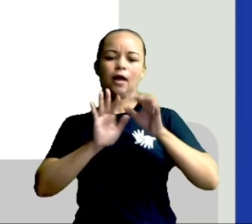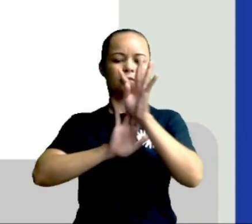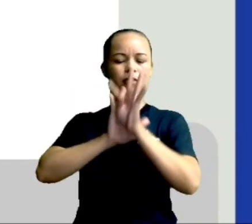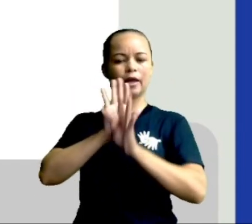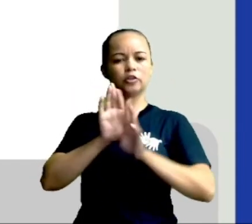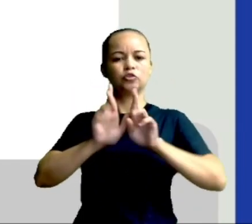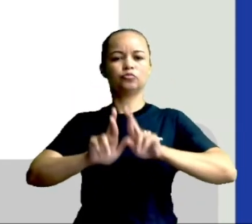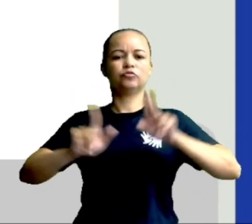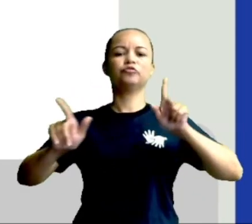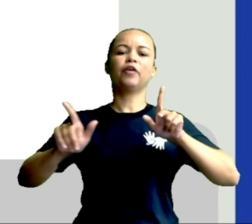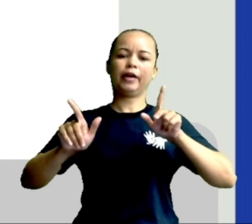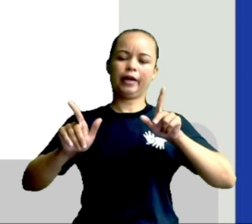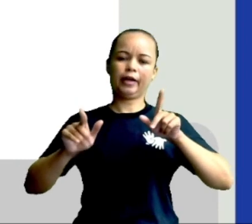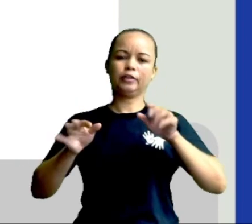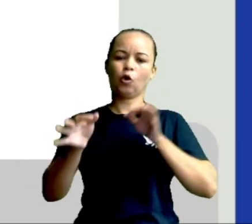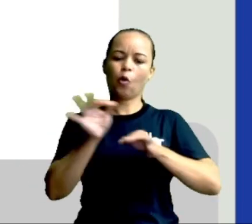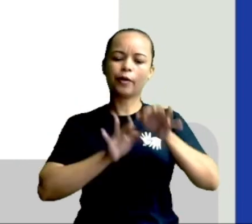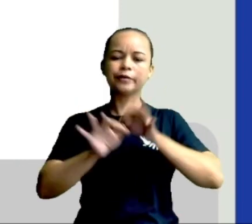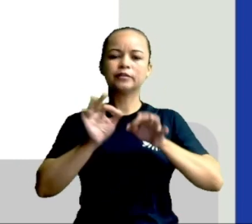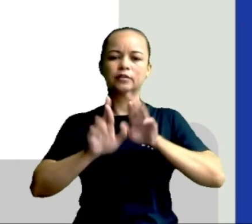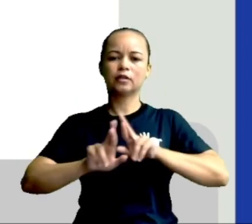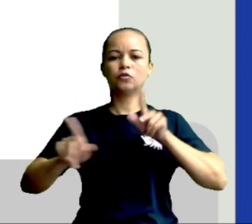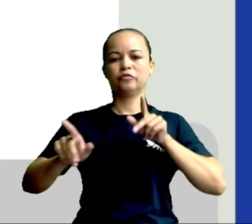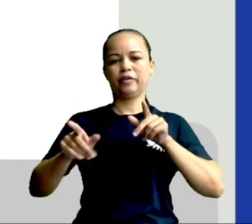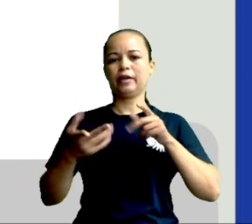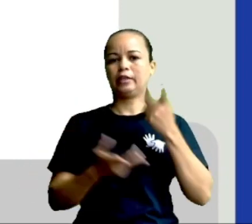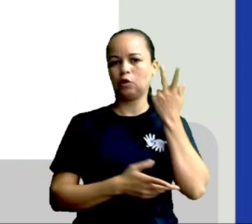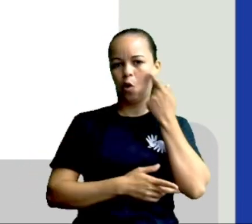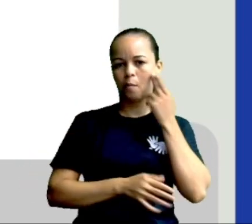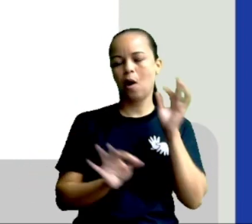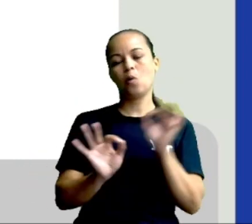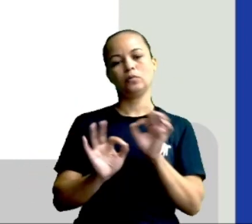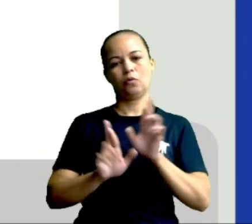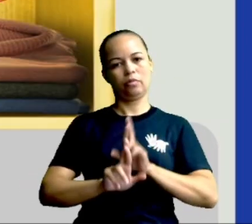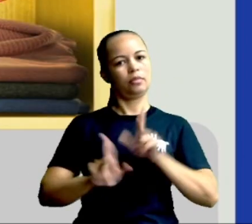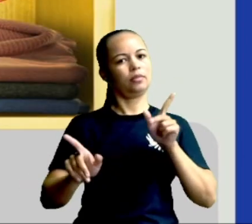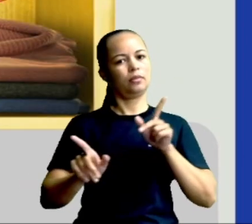diferentes, com formatos diferentes que não são comuns.